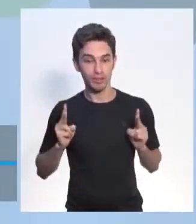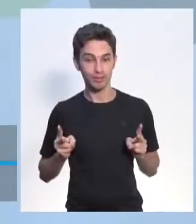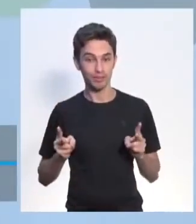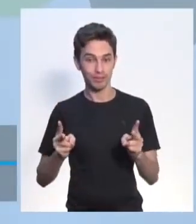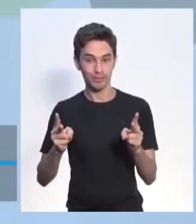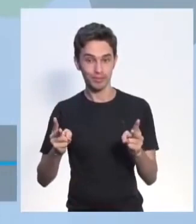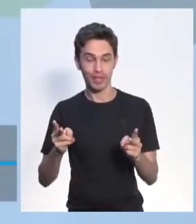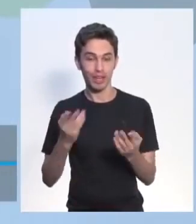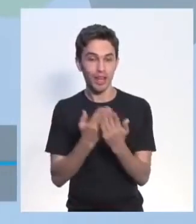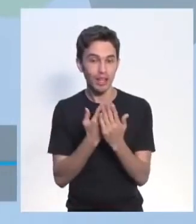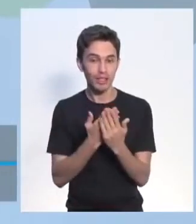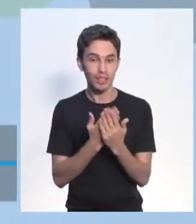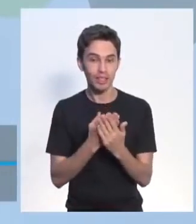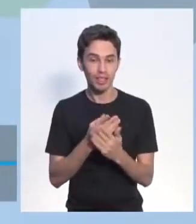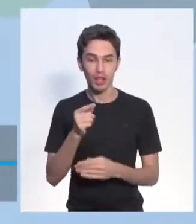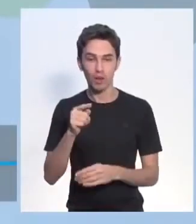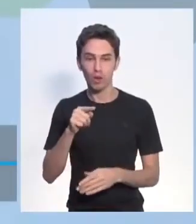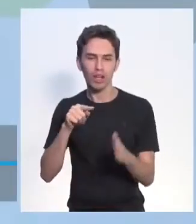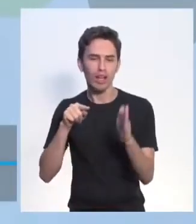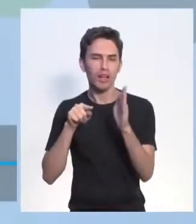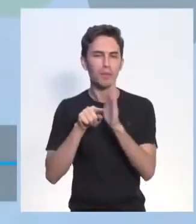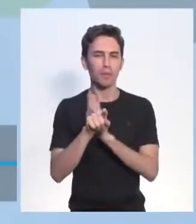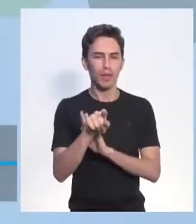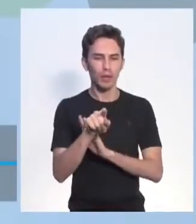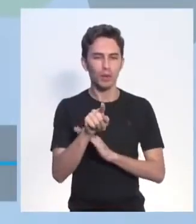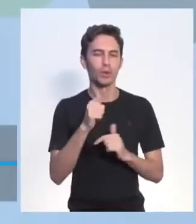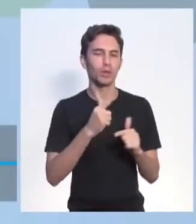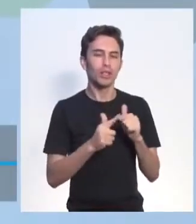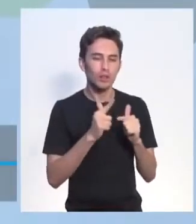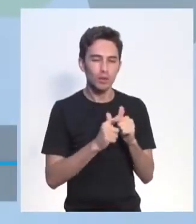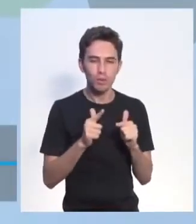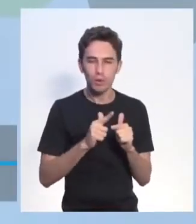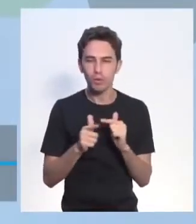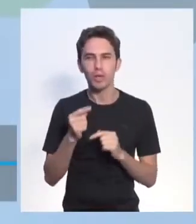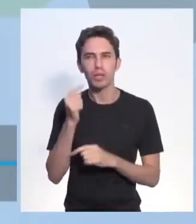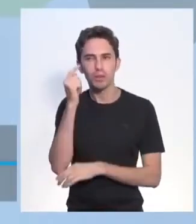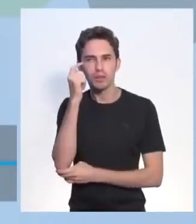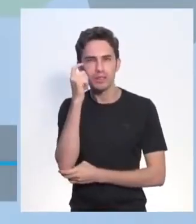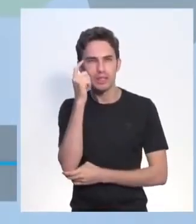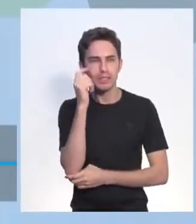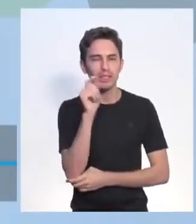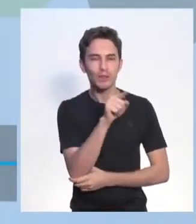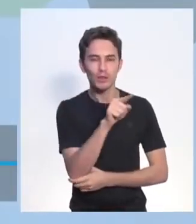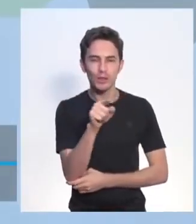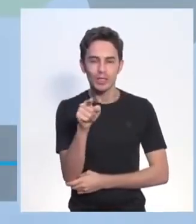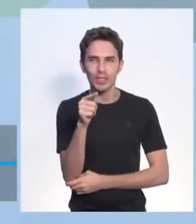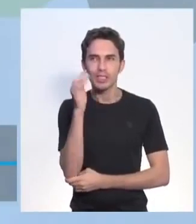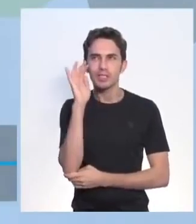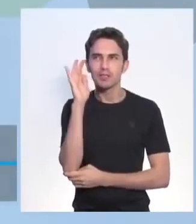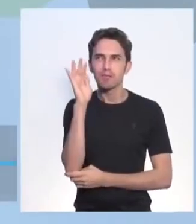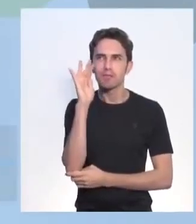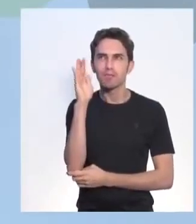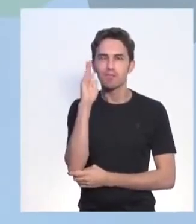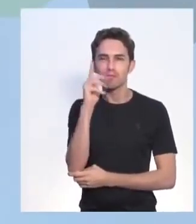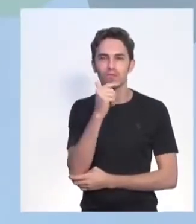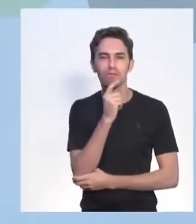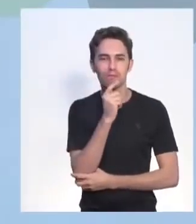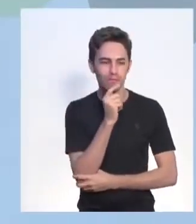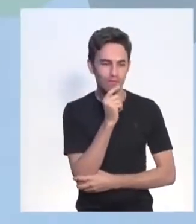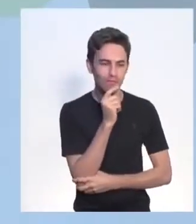aula com aquela questão problematizadora, aquela questão que nos faz